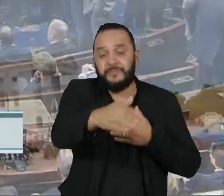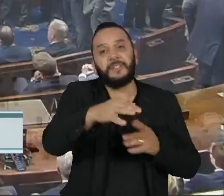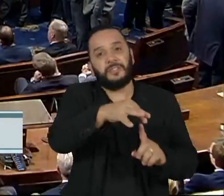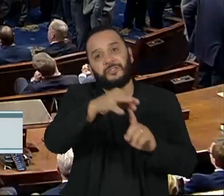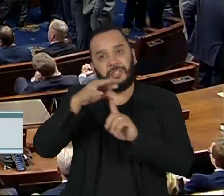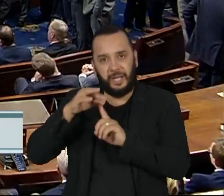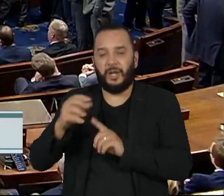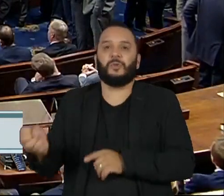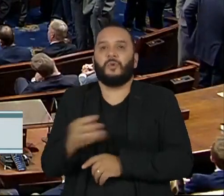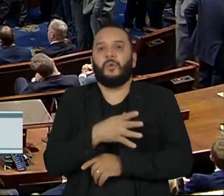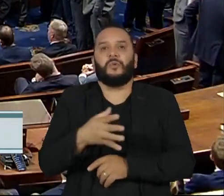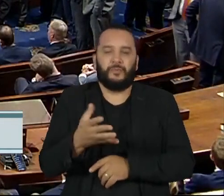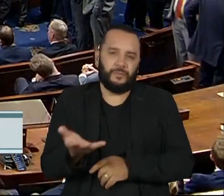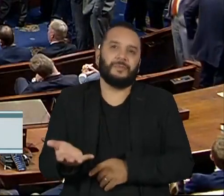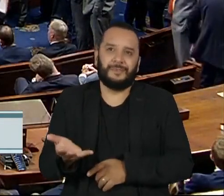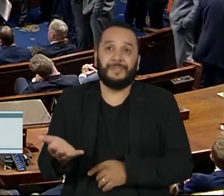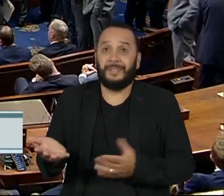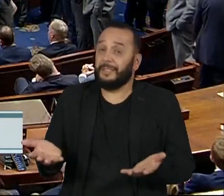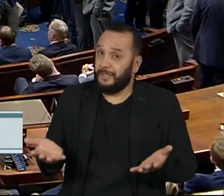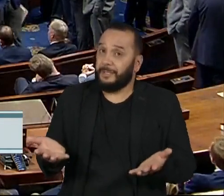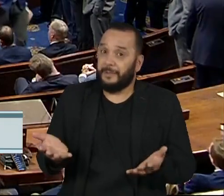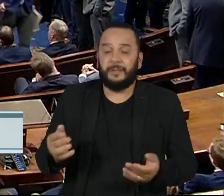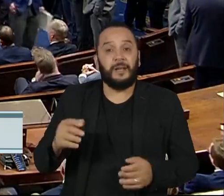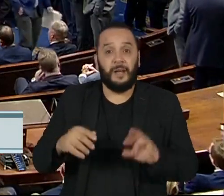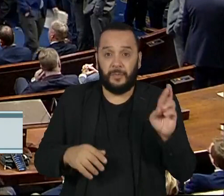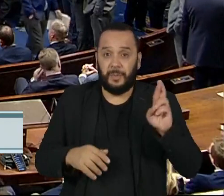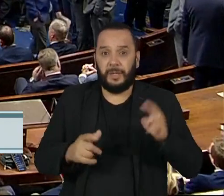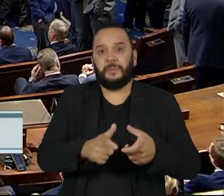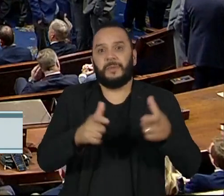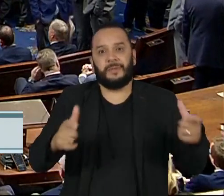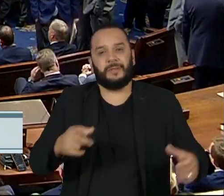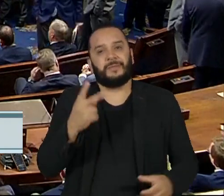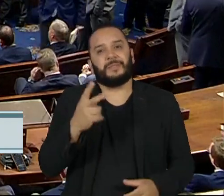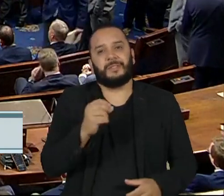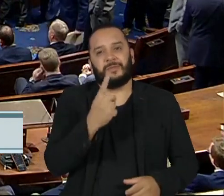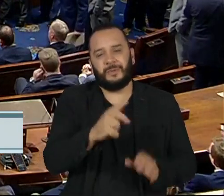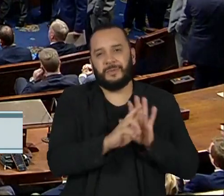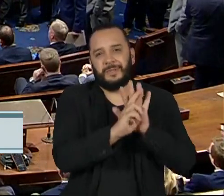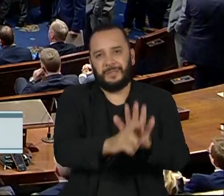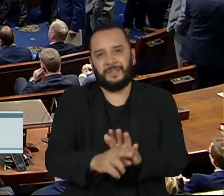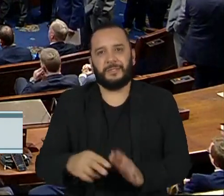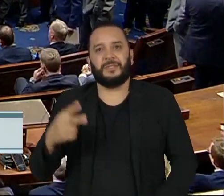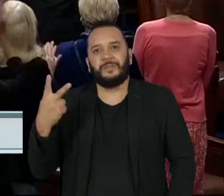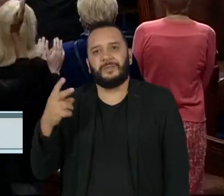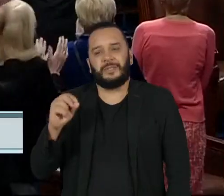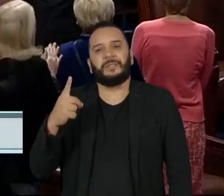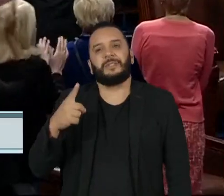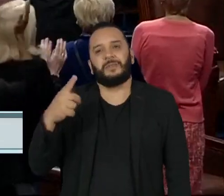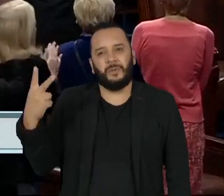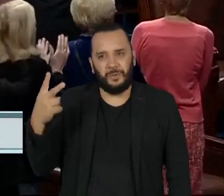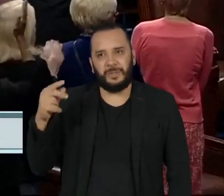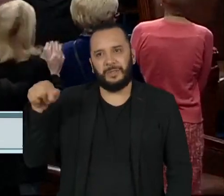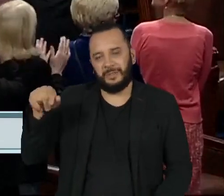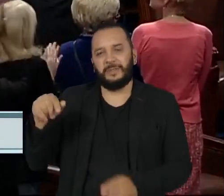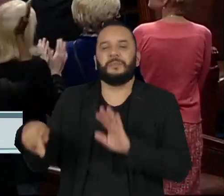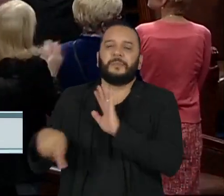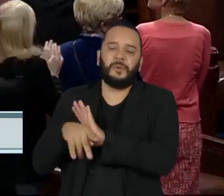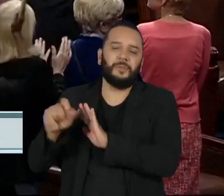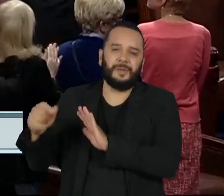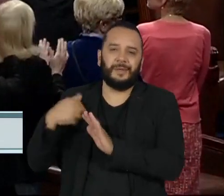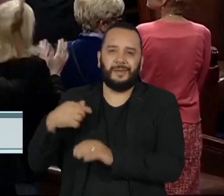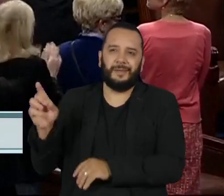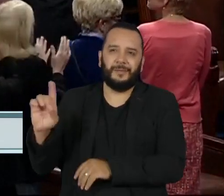casa os republicanos TM maioria com 200 21 representantes contra 21122 Democratas a quem avalie que os